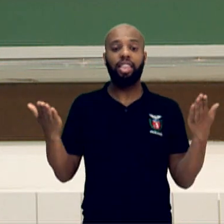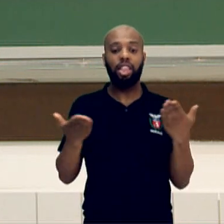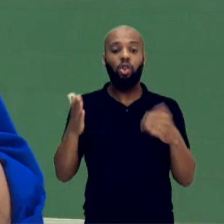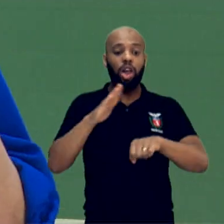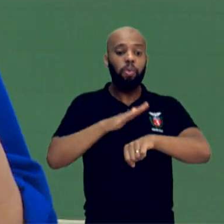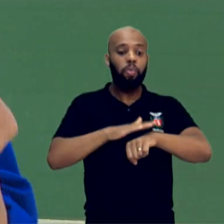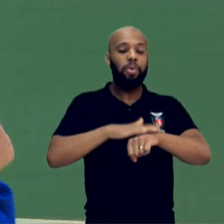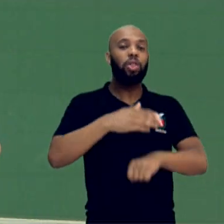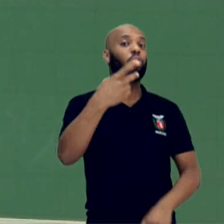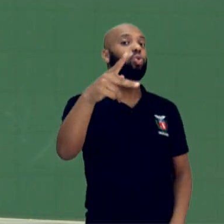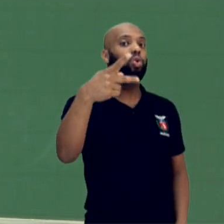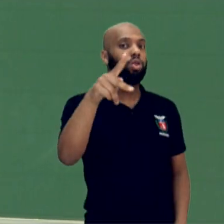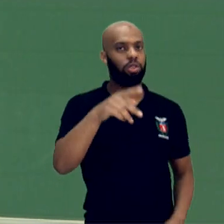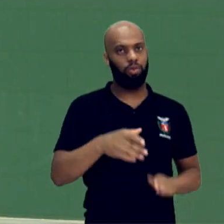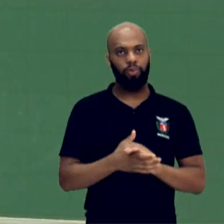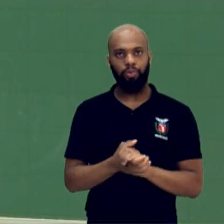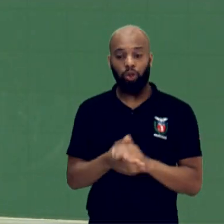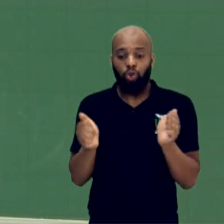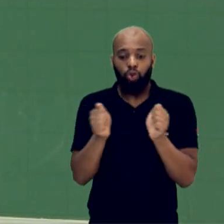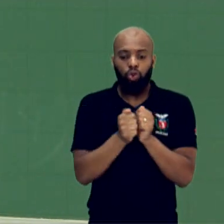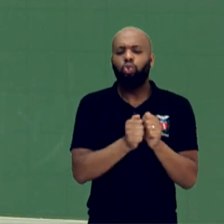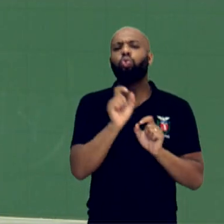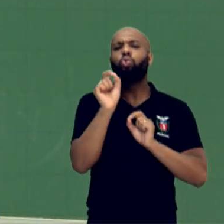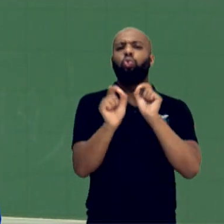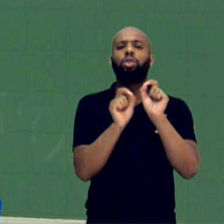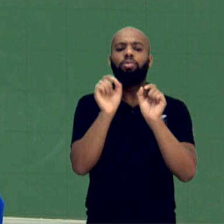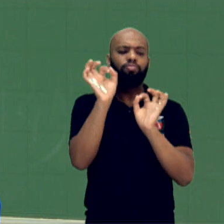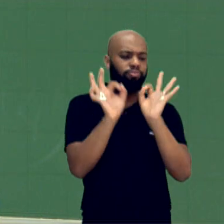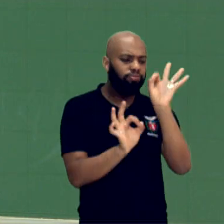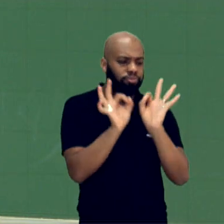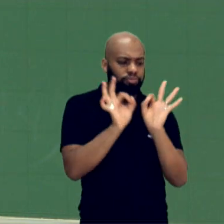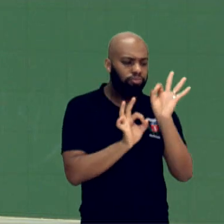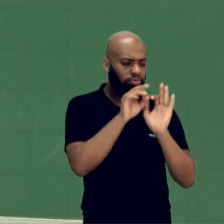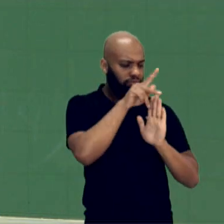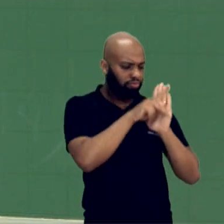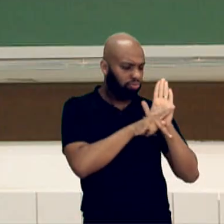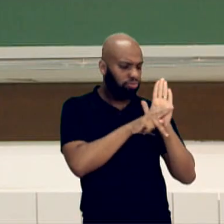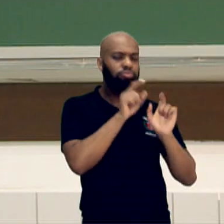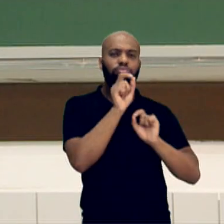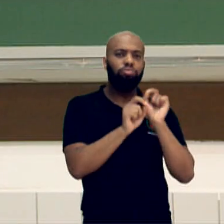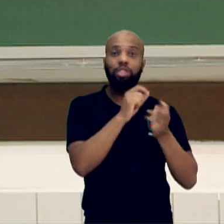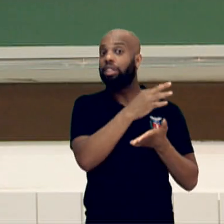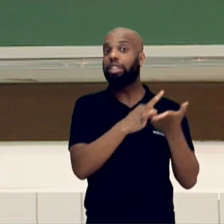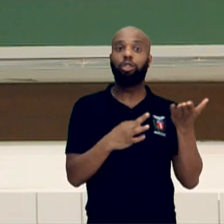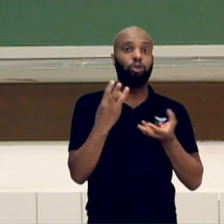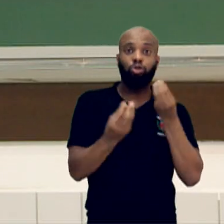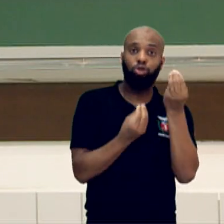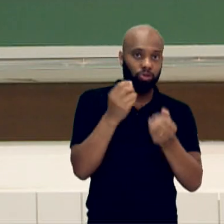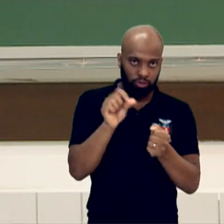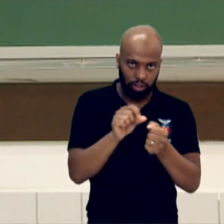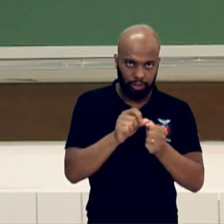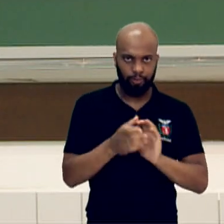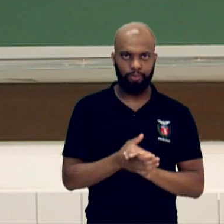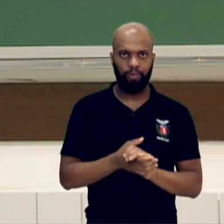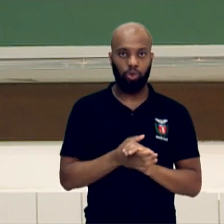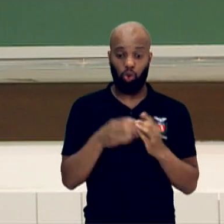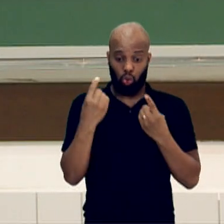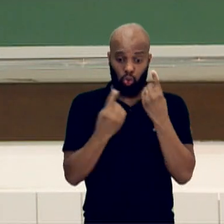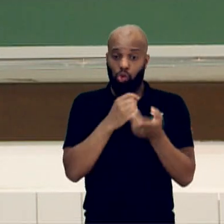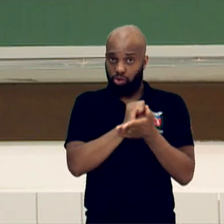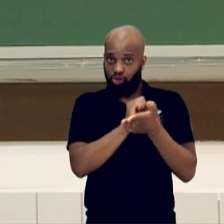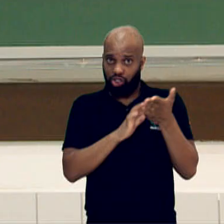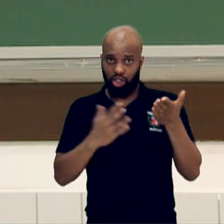Nós vamos juntos planejar uma produção de um texto. Qual que é a sua